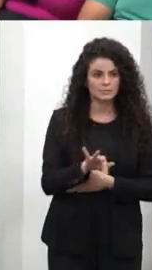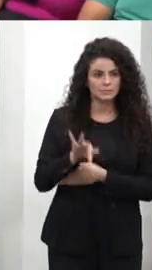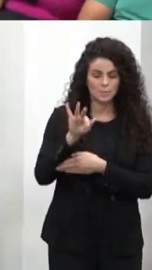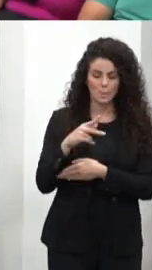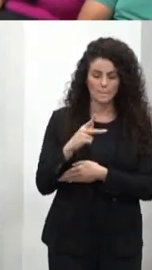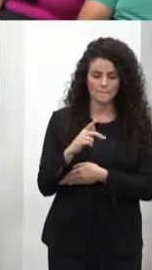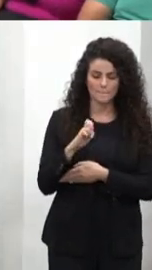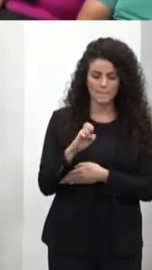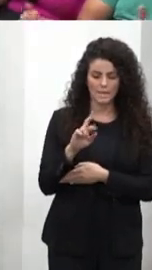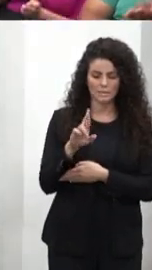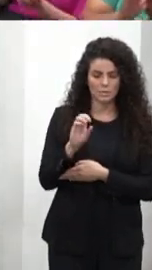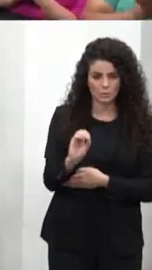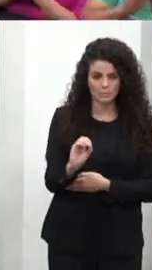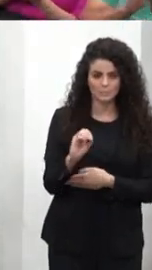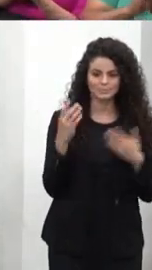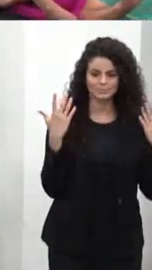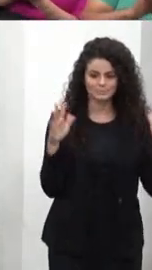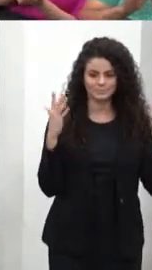uzzai